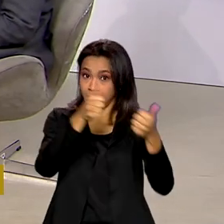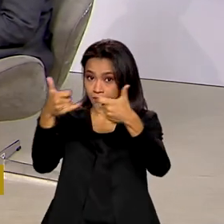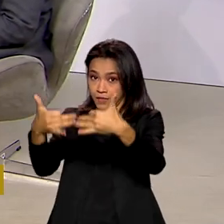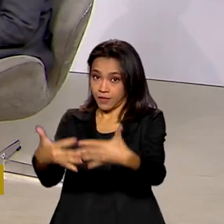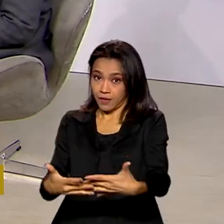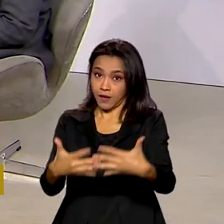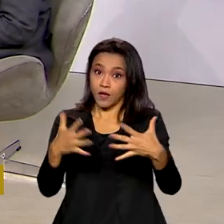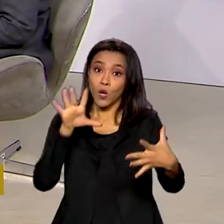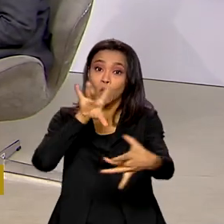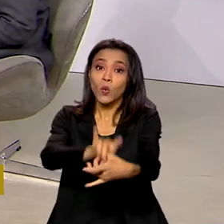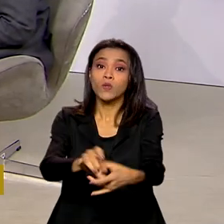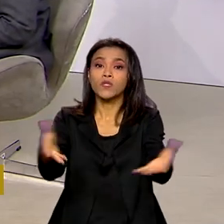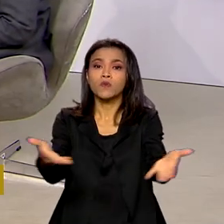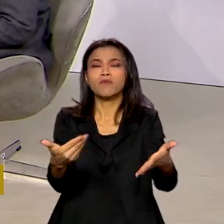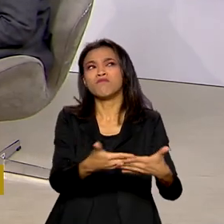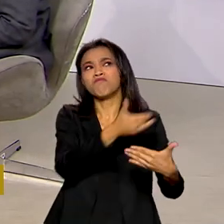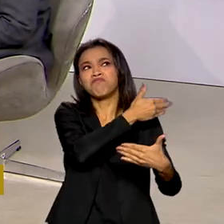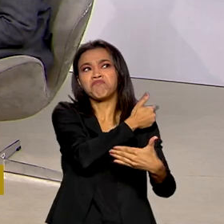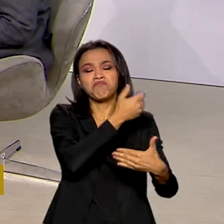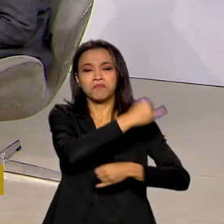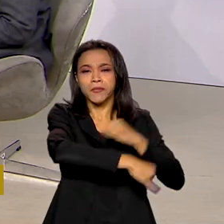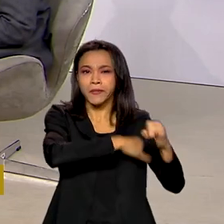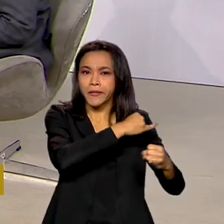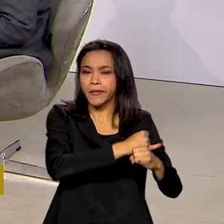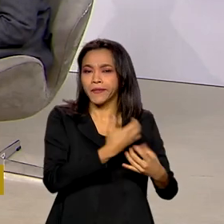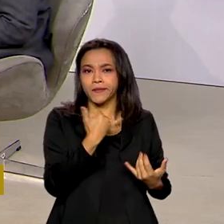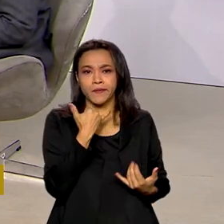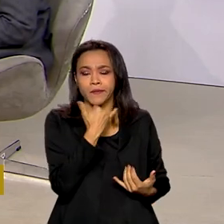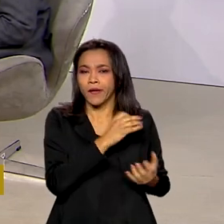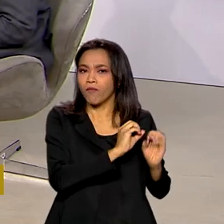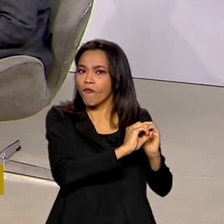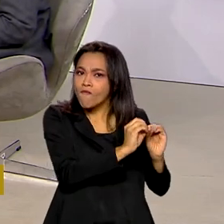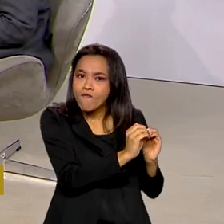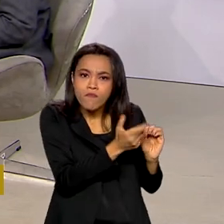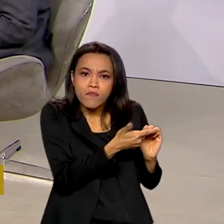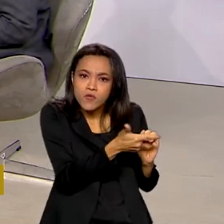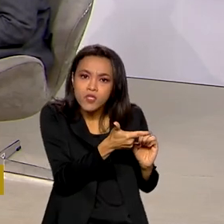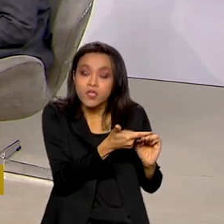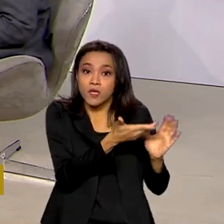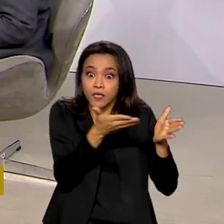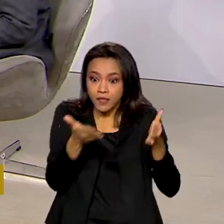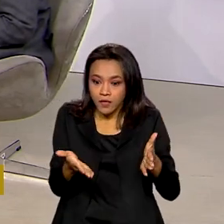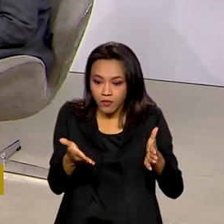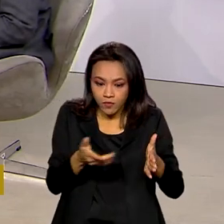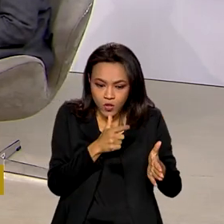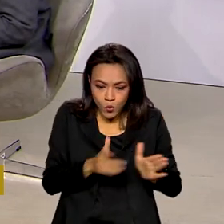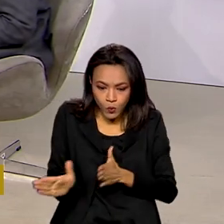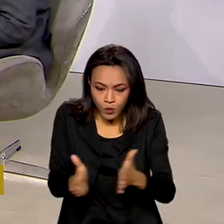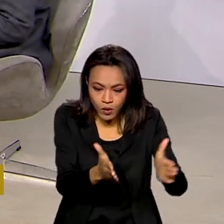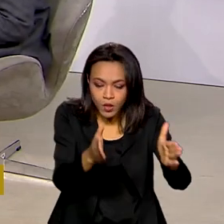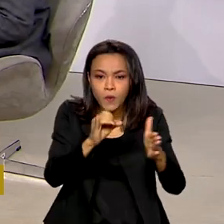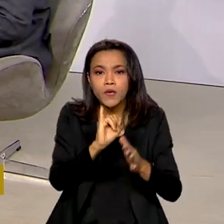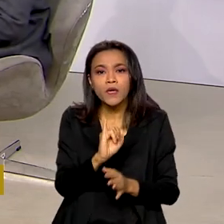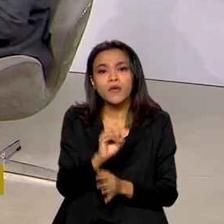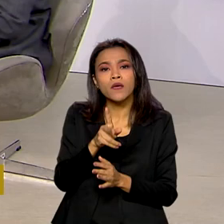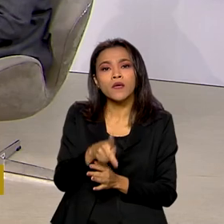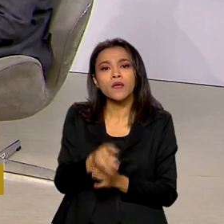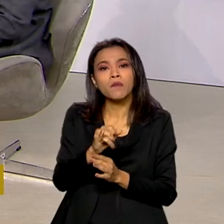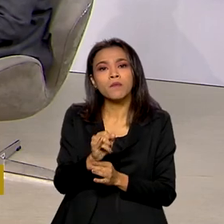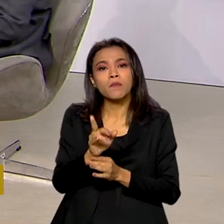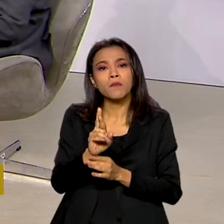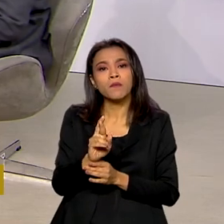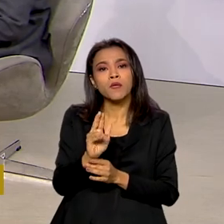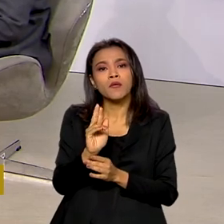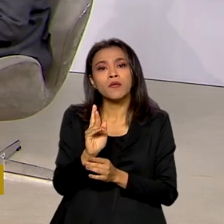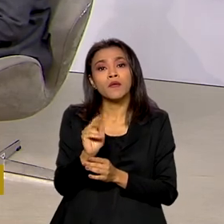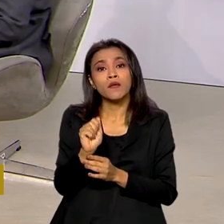com o nosso tempo. Não tinha internet, não tinha celular, não tinha nada. Então, ele proclamou as margens do Ipiranga, independência ou morte, mas não foi